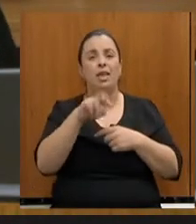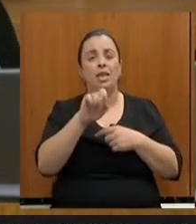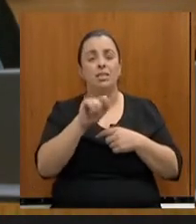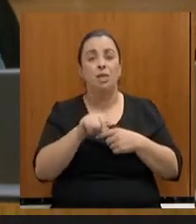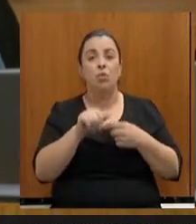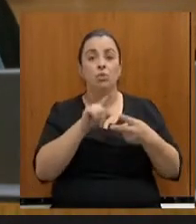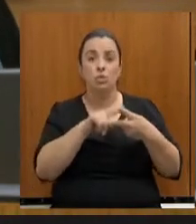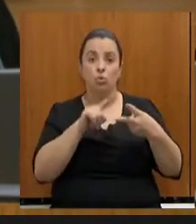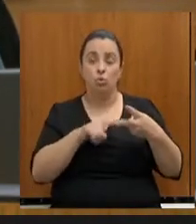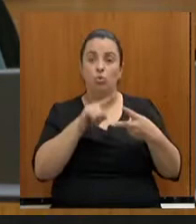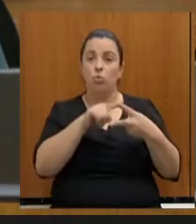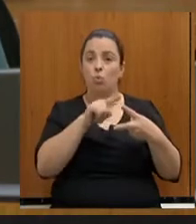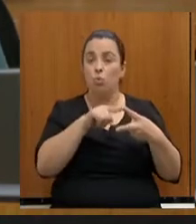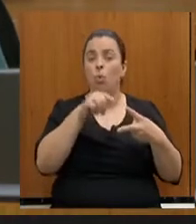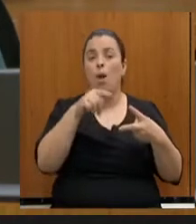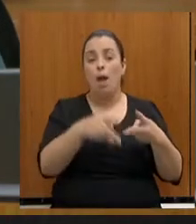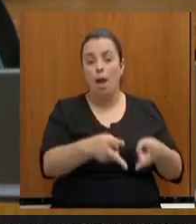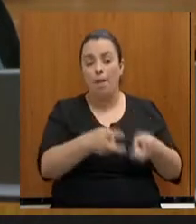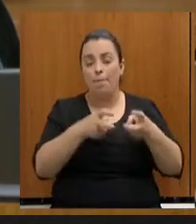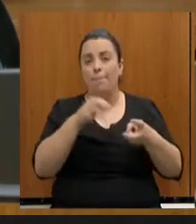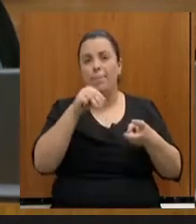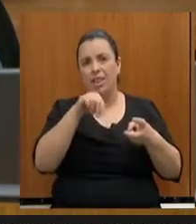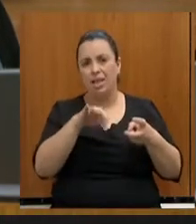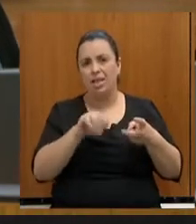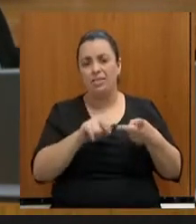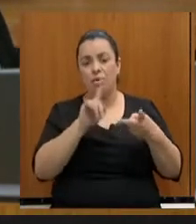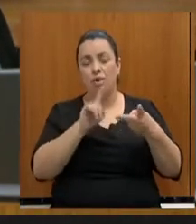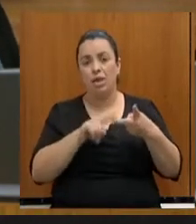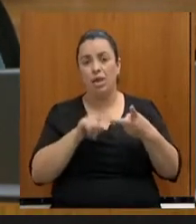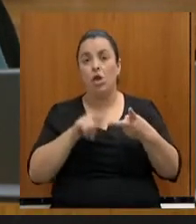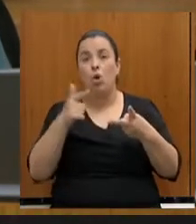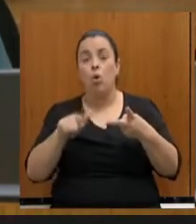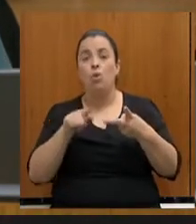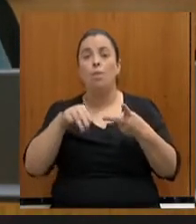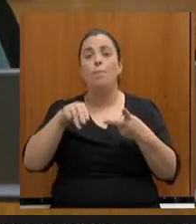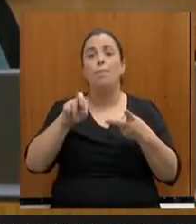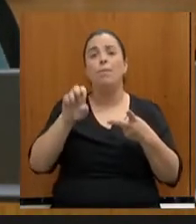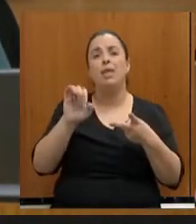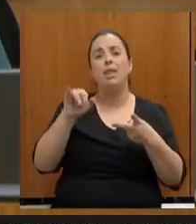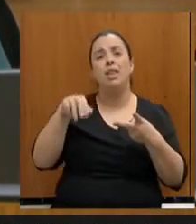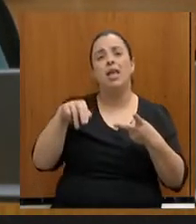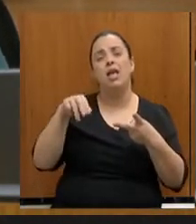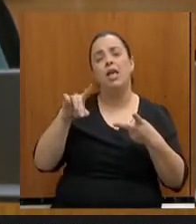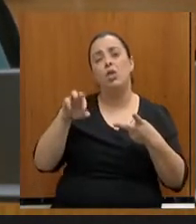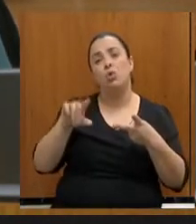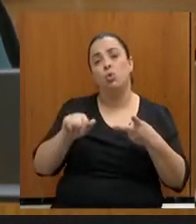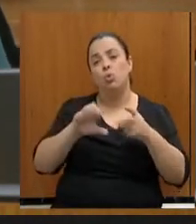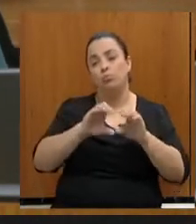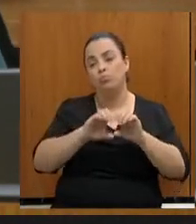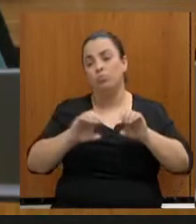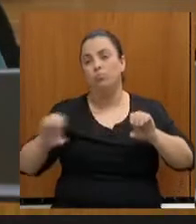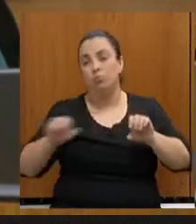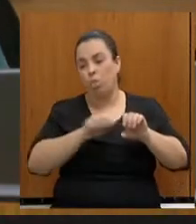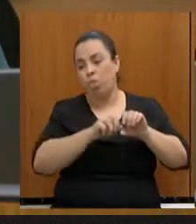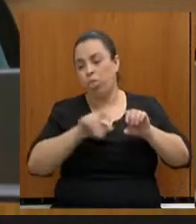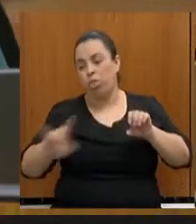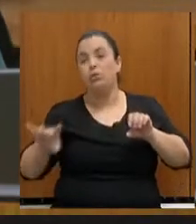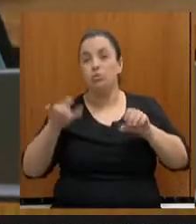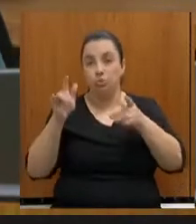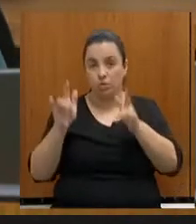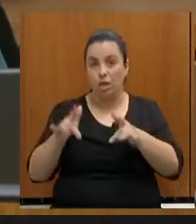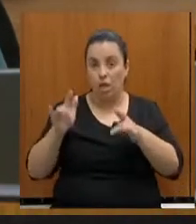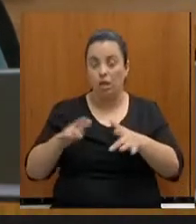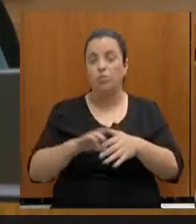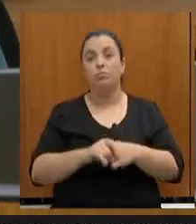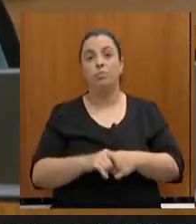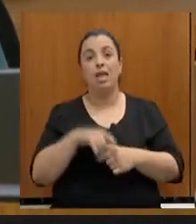é a mineração esse outro empreendimento é o mineroduto de escoamento desse Mineiro o mineroduto a competência